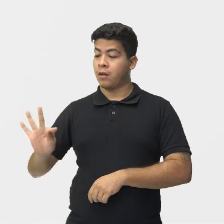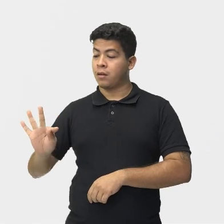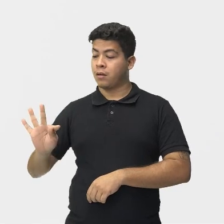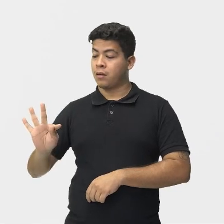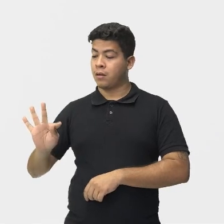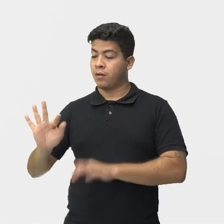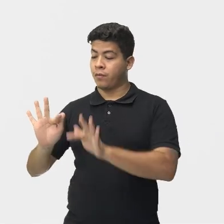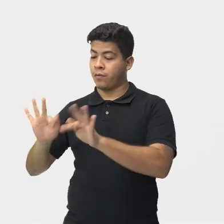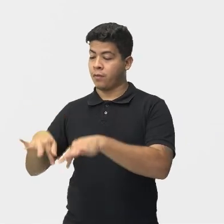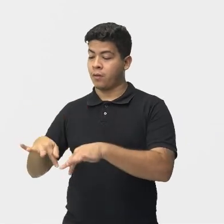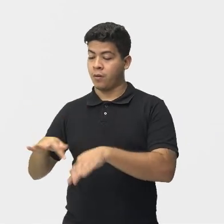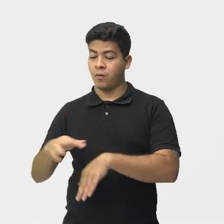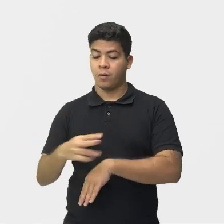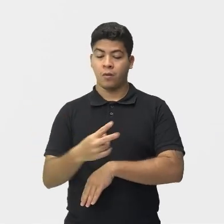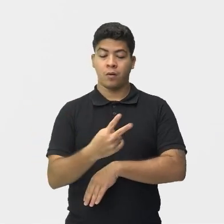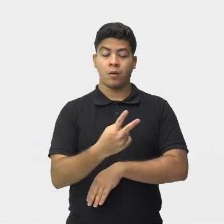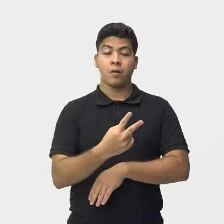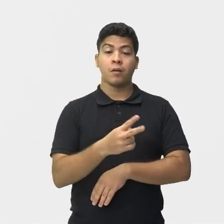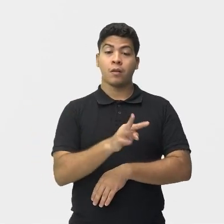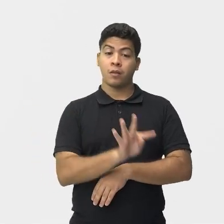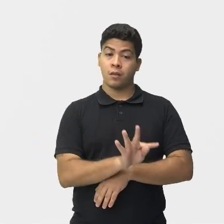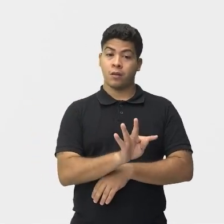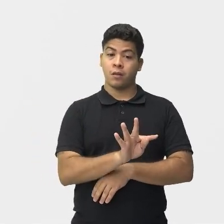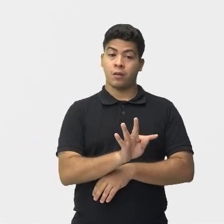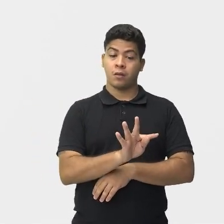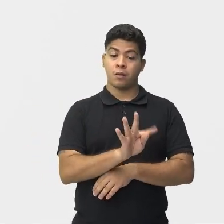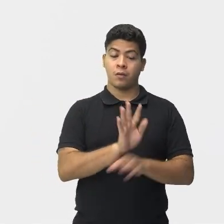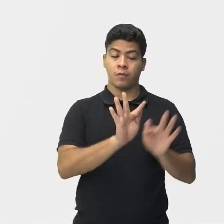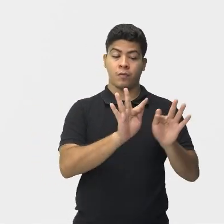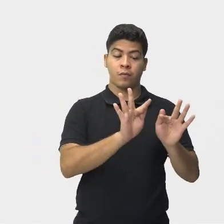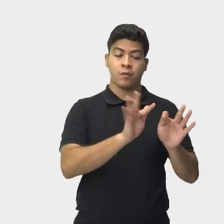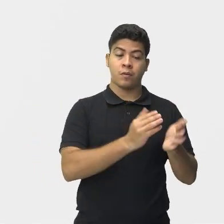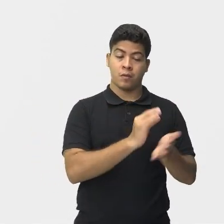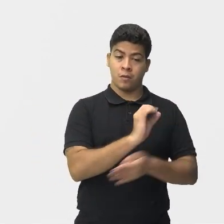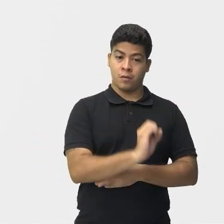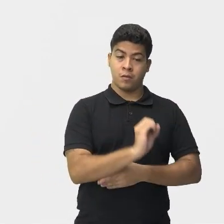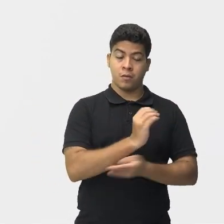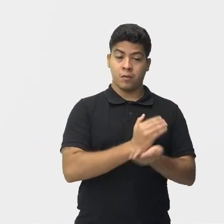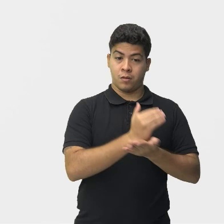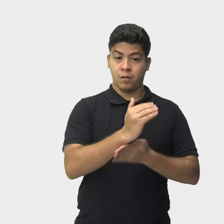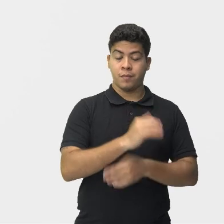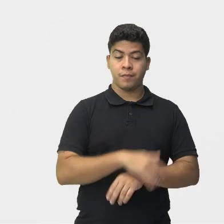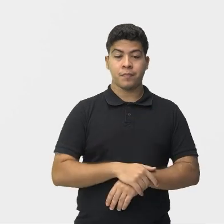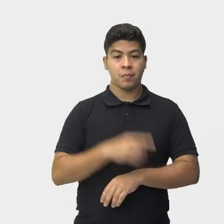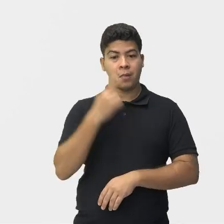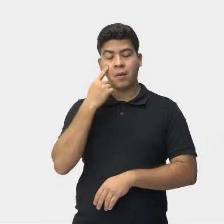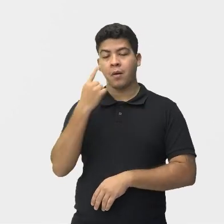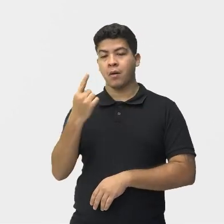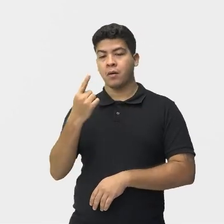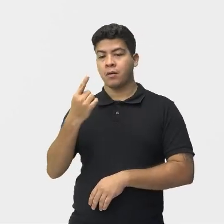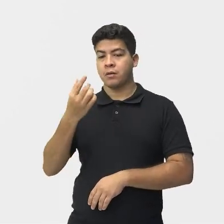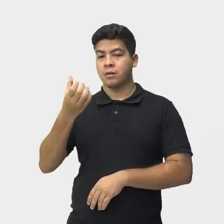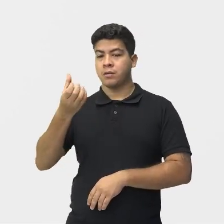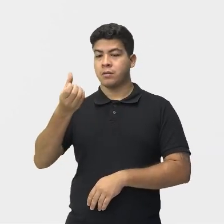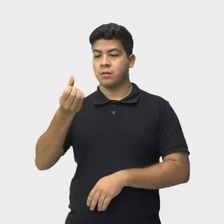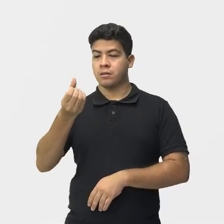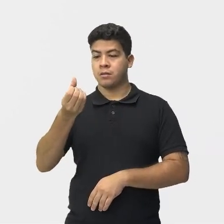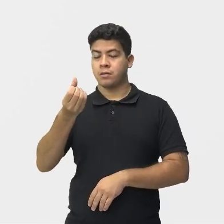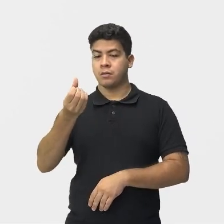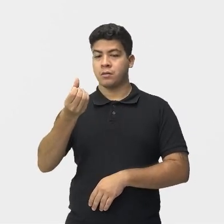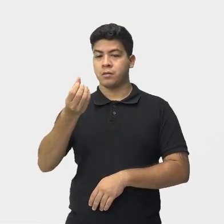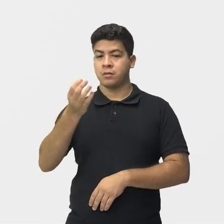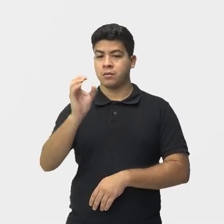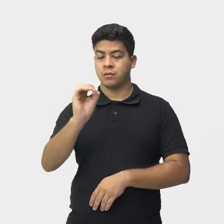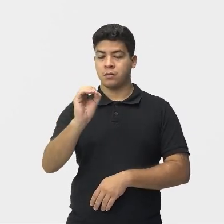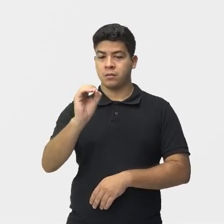30, menos o tempo inicial, que vale 0. 60 menos 0 é 60, está aqui, ó. 30 menos 0 é